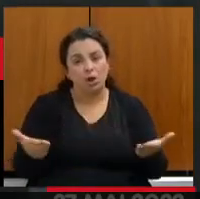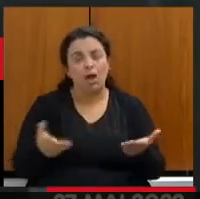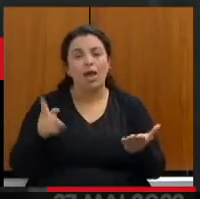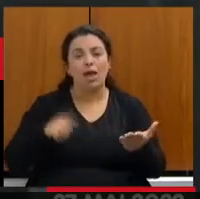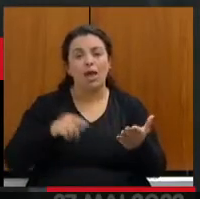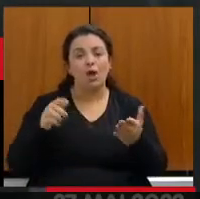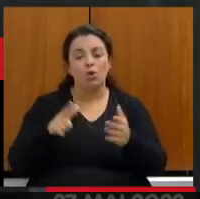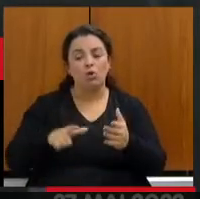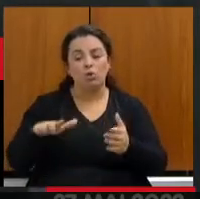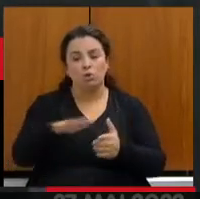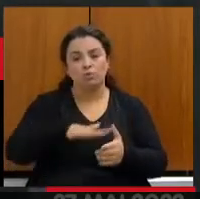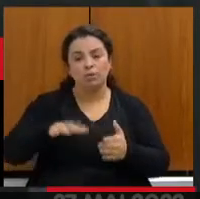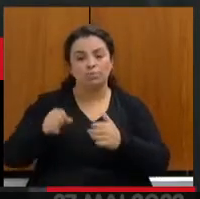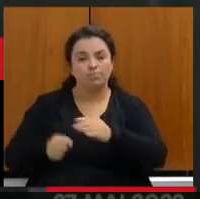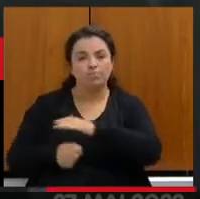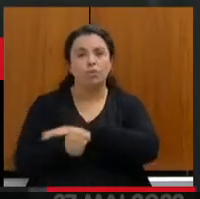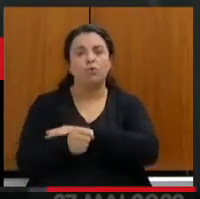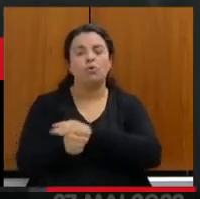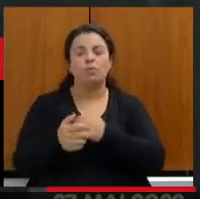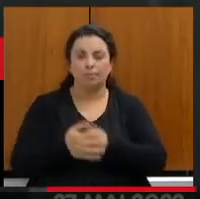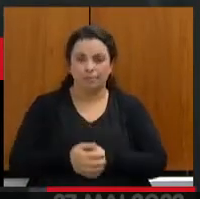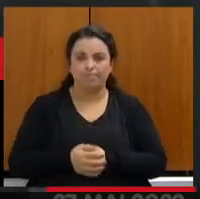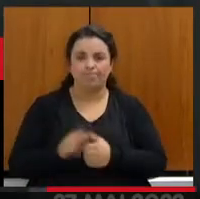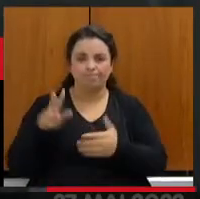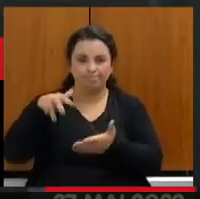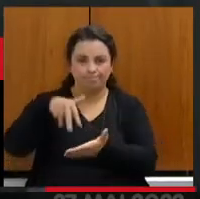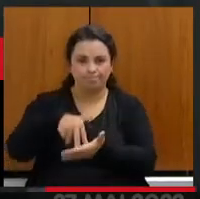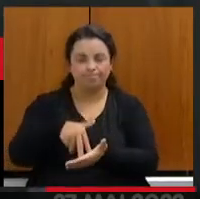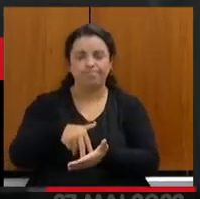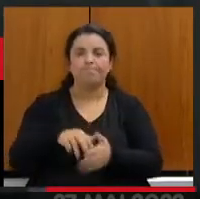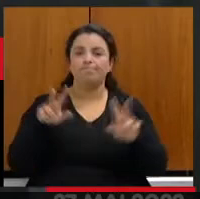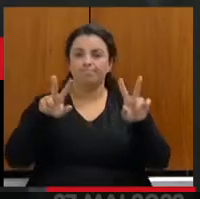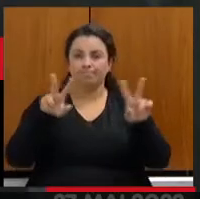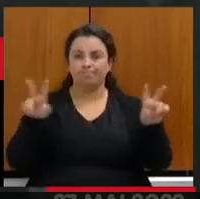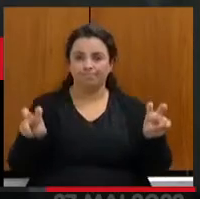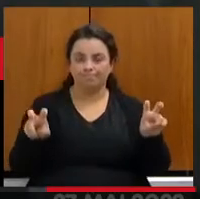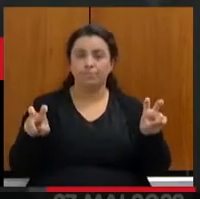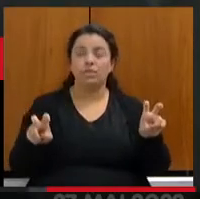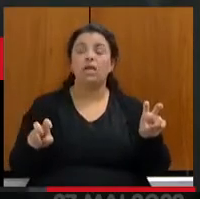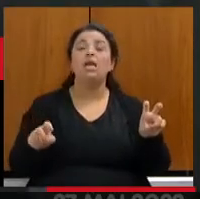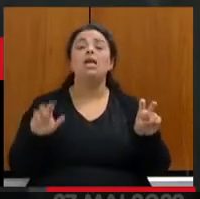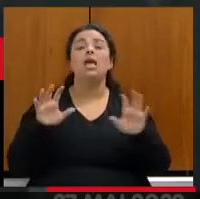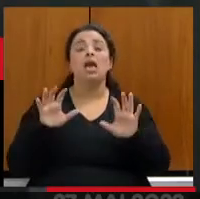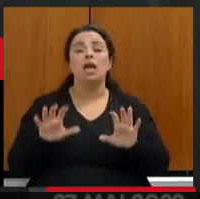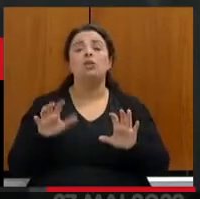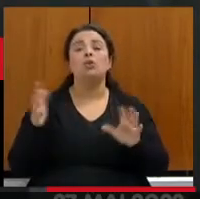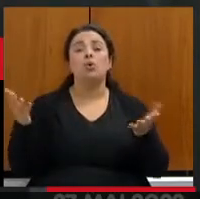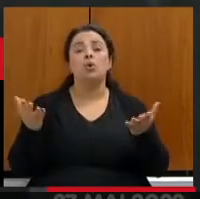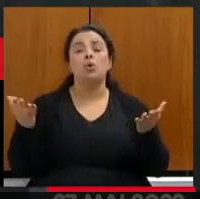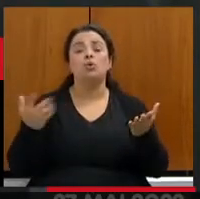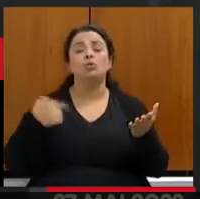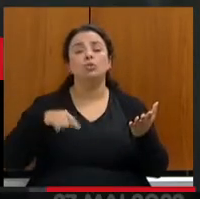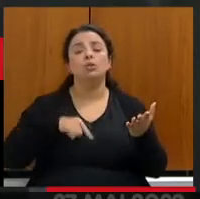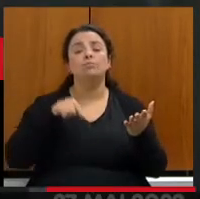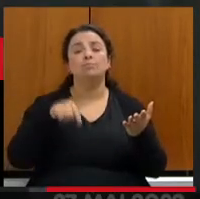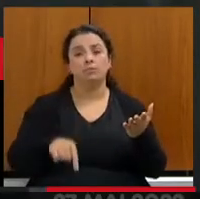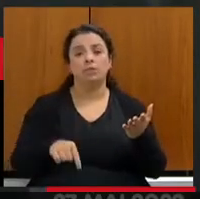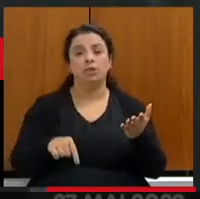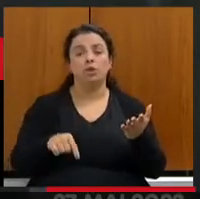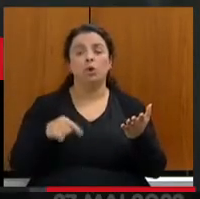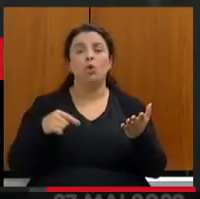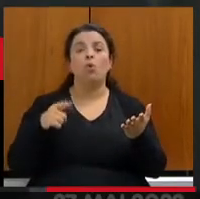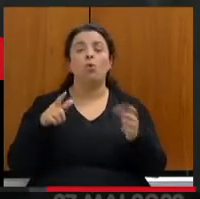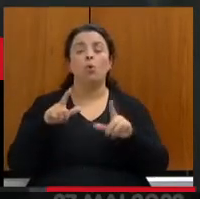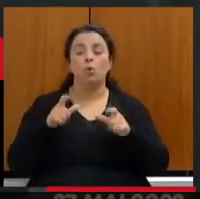espaços" E é isso que estamos fazendo hoje aqui ocupando o nosso lugar nessa